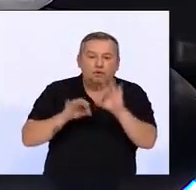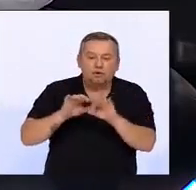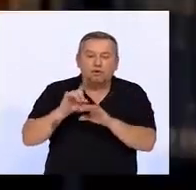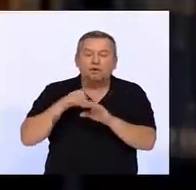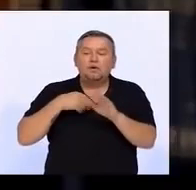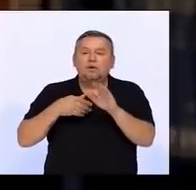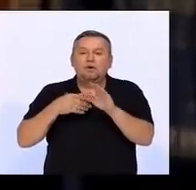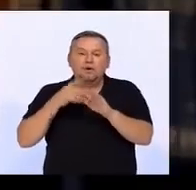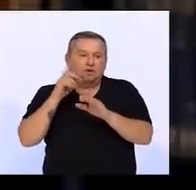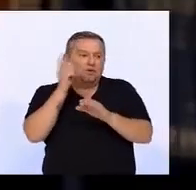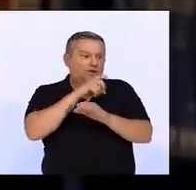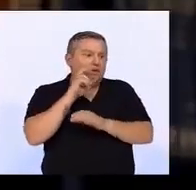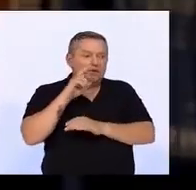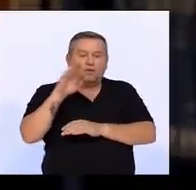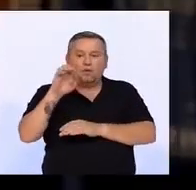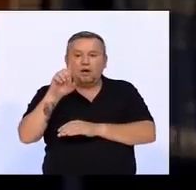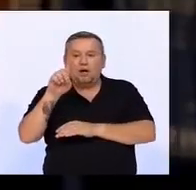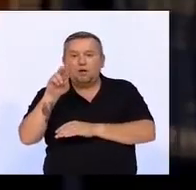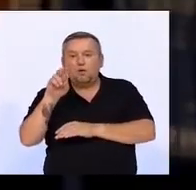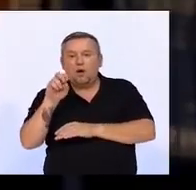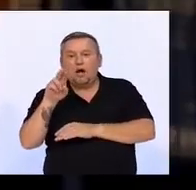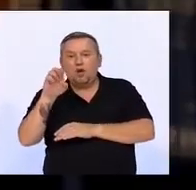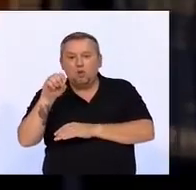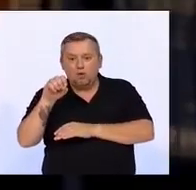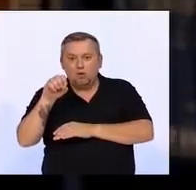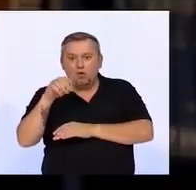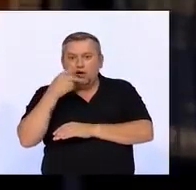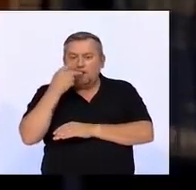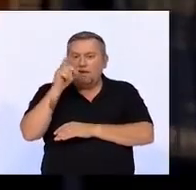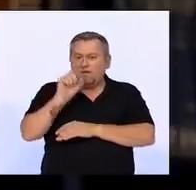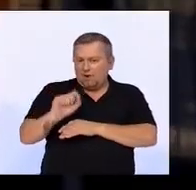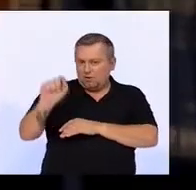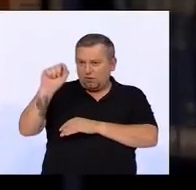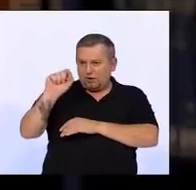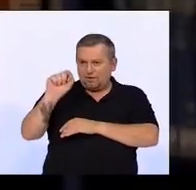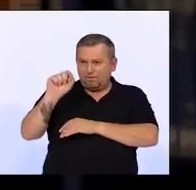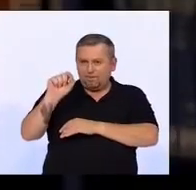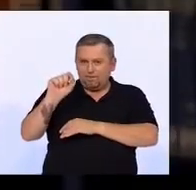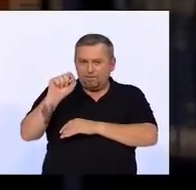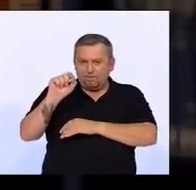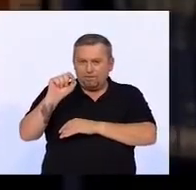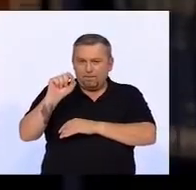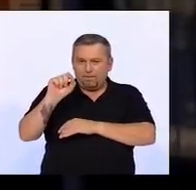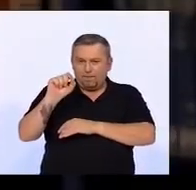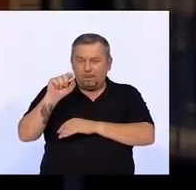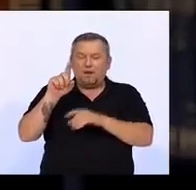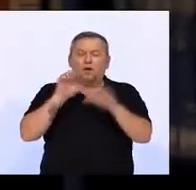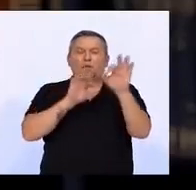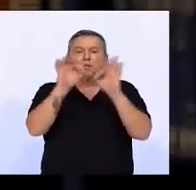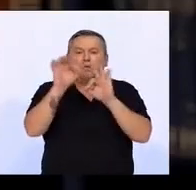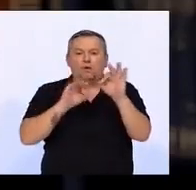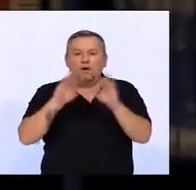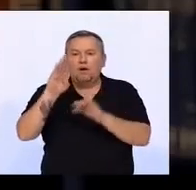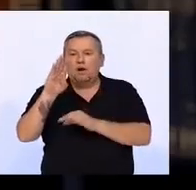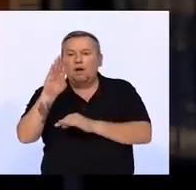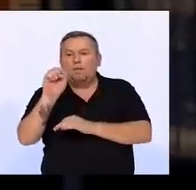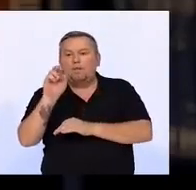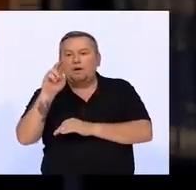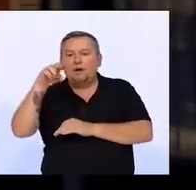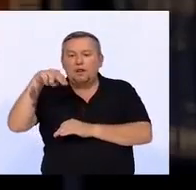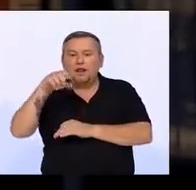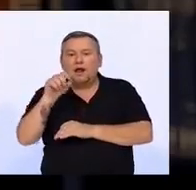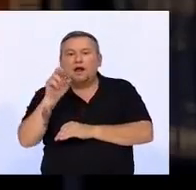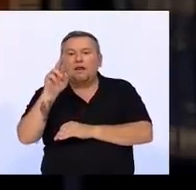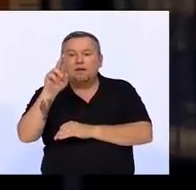saiu daqui a pouco o Eduardo Jorge. O que diz o Eduardo Jorge? Que o projeto do Bernardo Api é